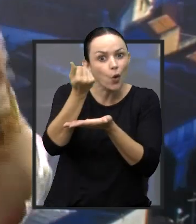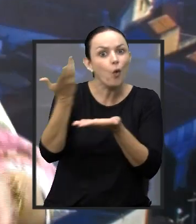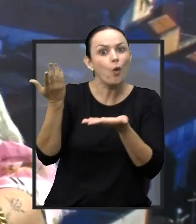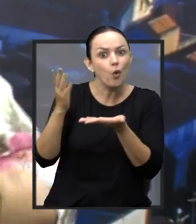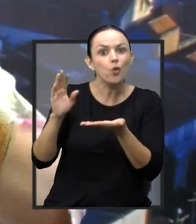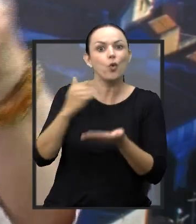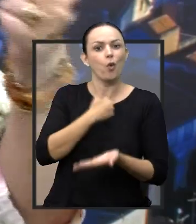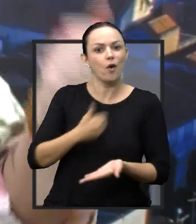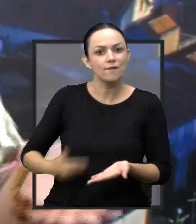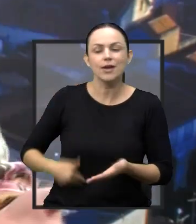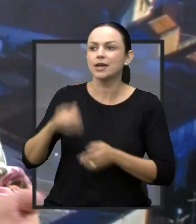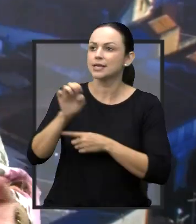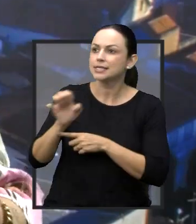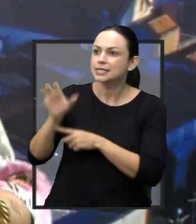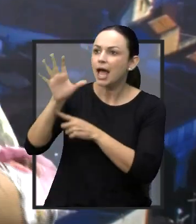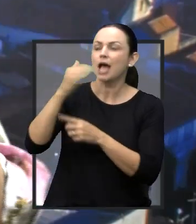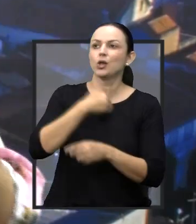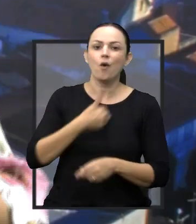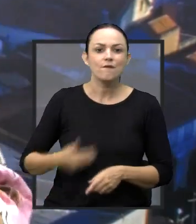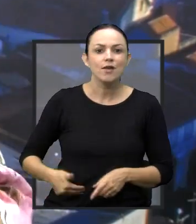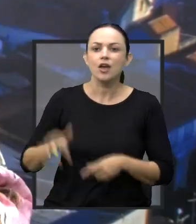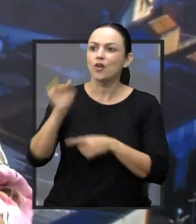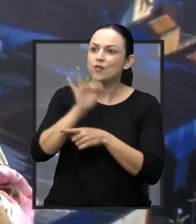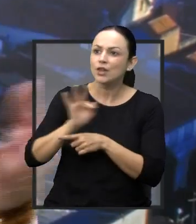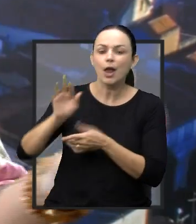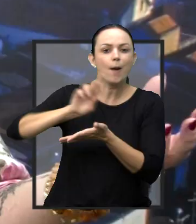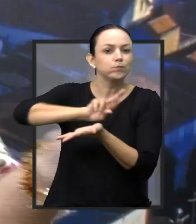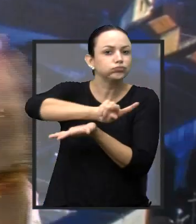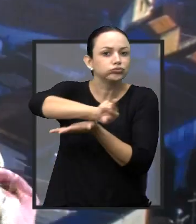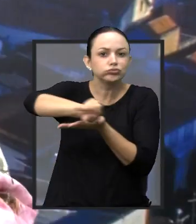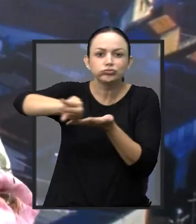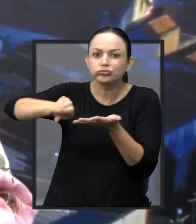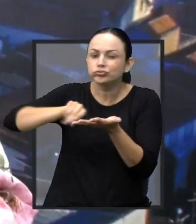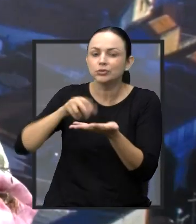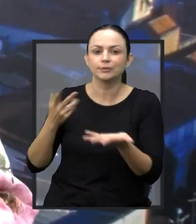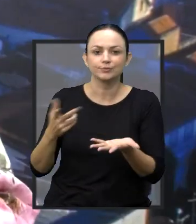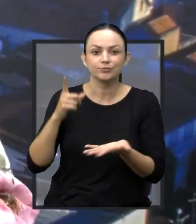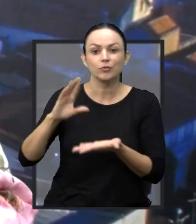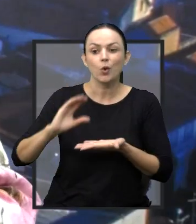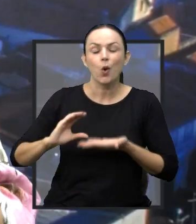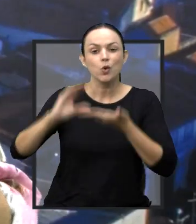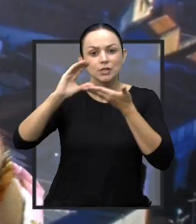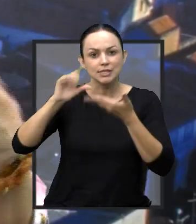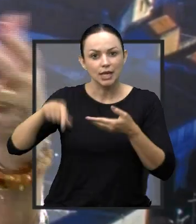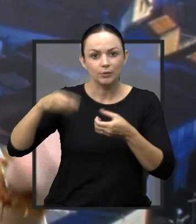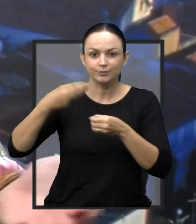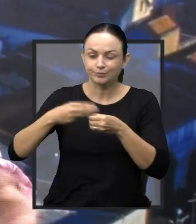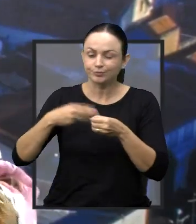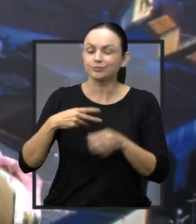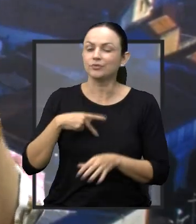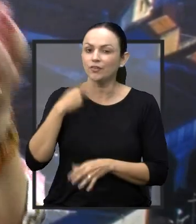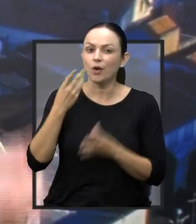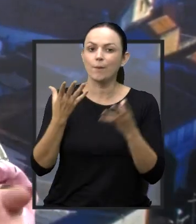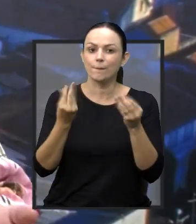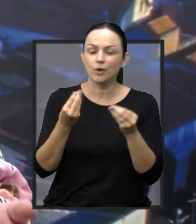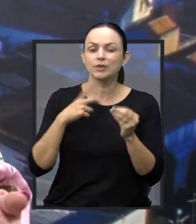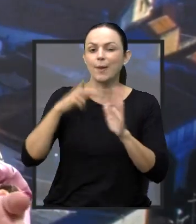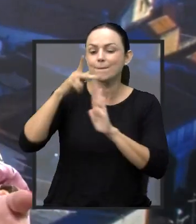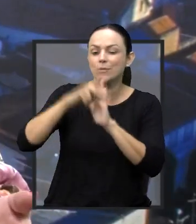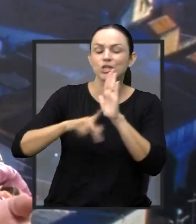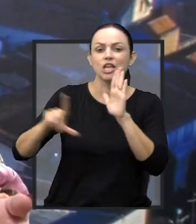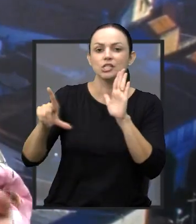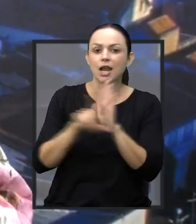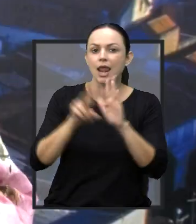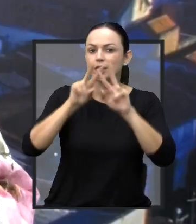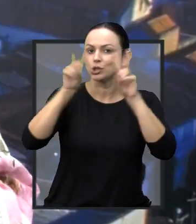econômicos do governo do estado, do governo federal, para muitas ações. Os conselhos municipais, eu falo bastante, tem projeto de